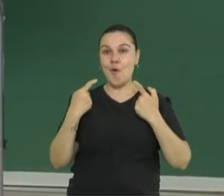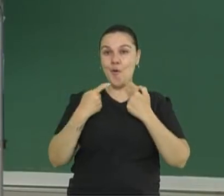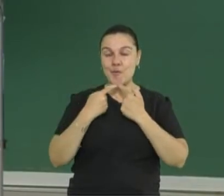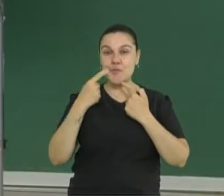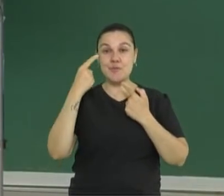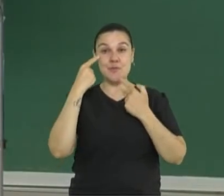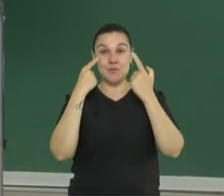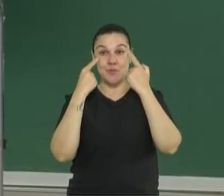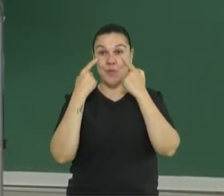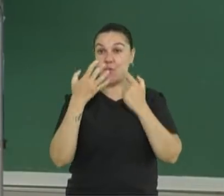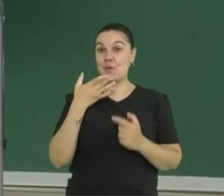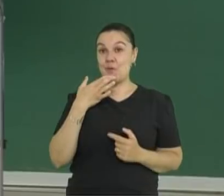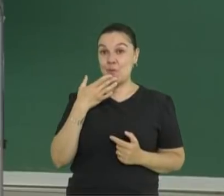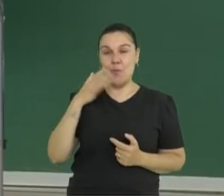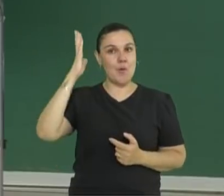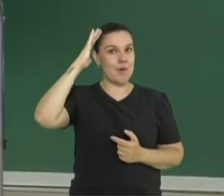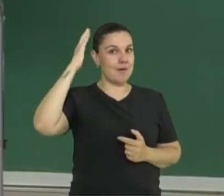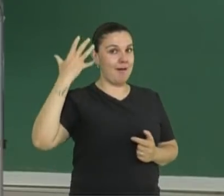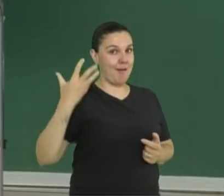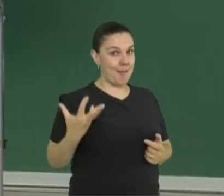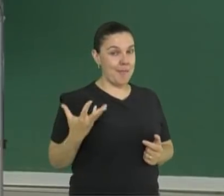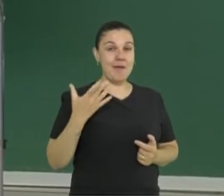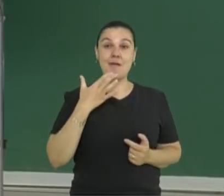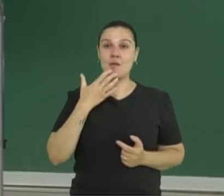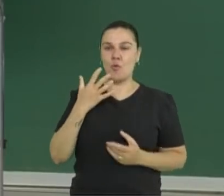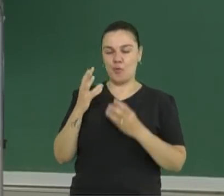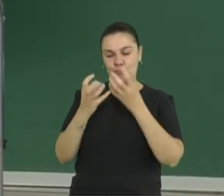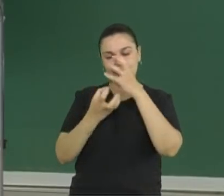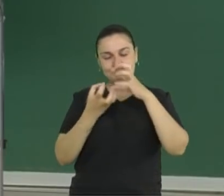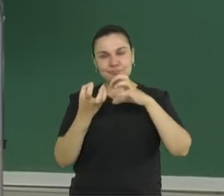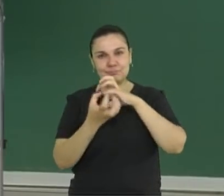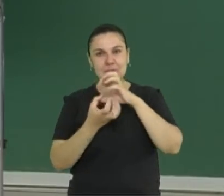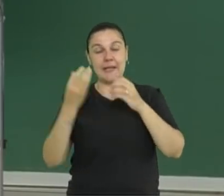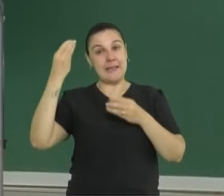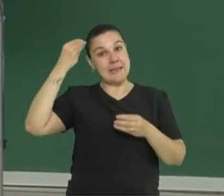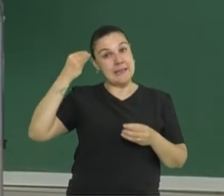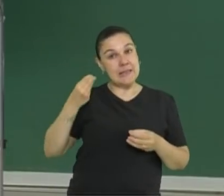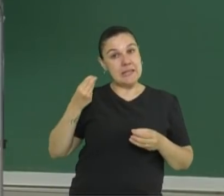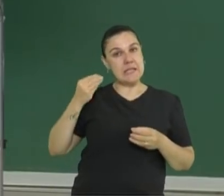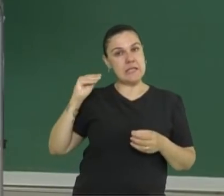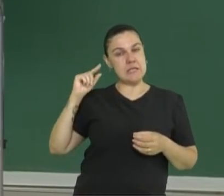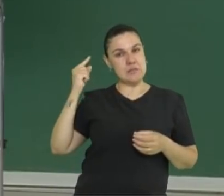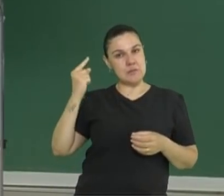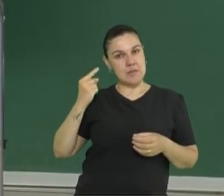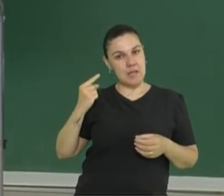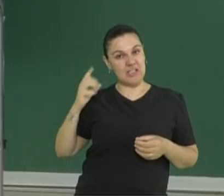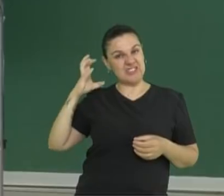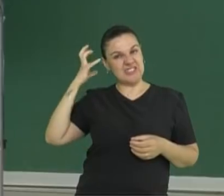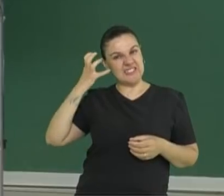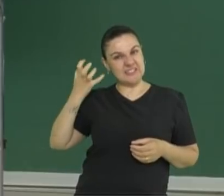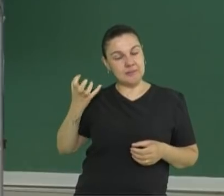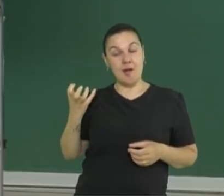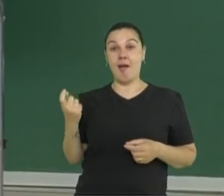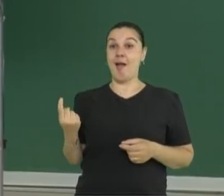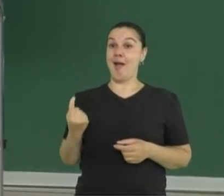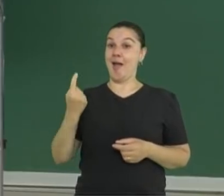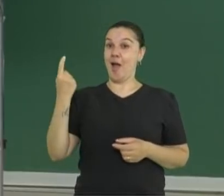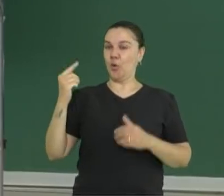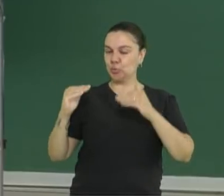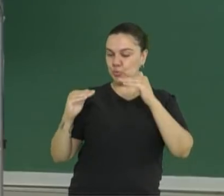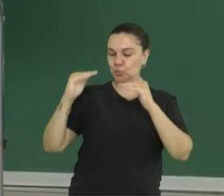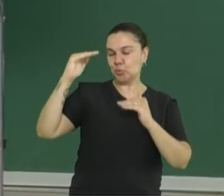de olhos, cor do cabelo, a textura do cabelo liso, encaracolado, a altura.